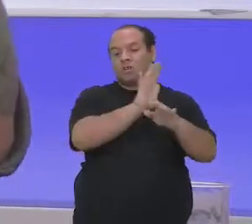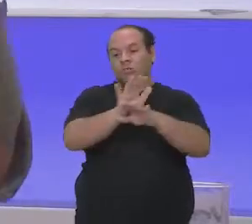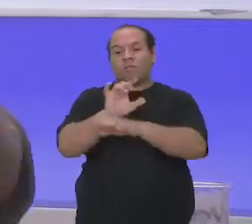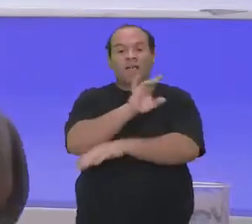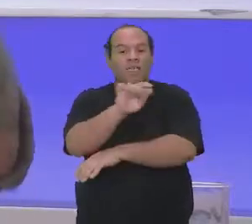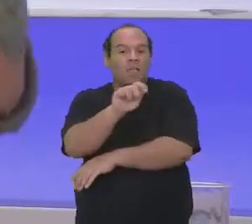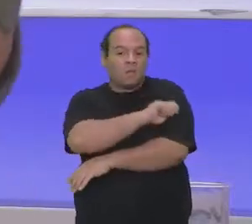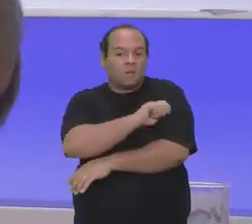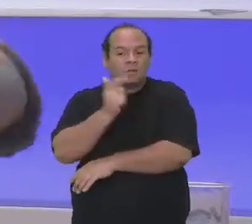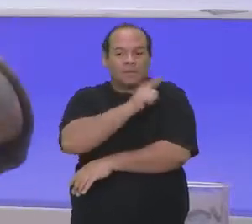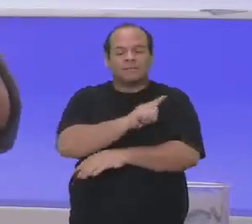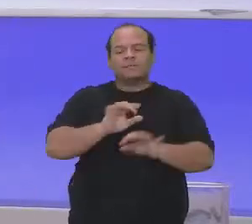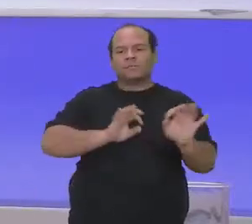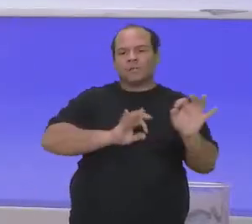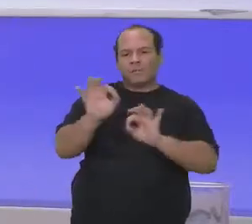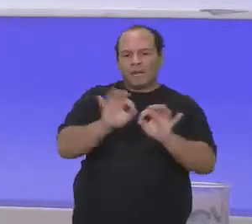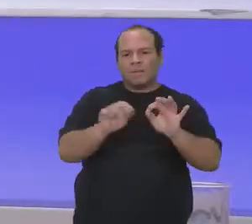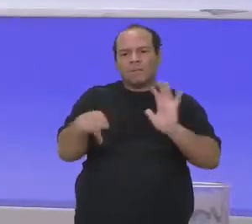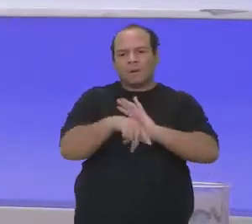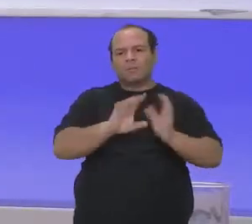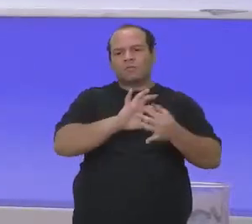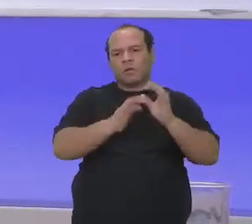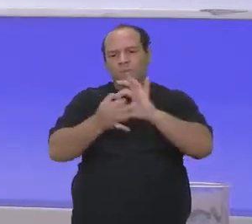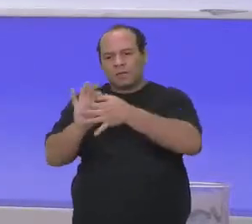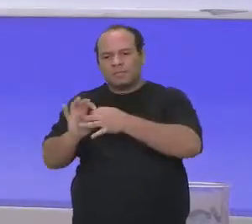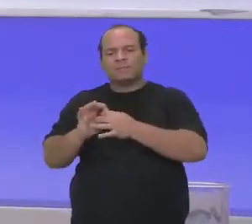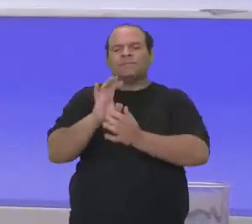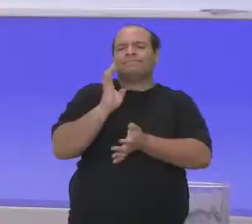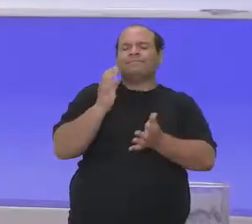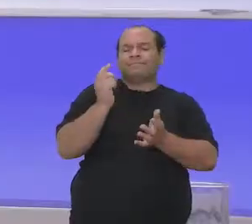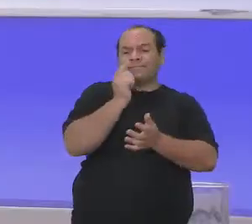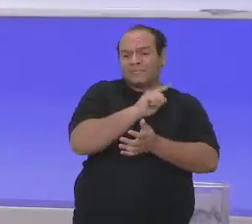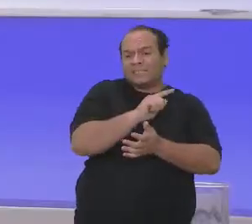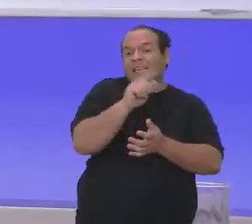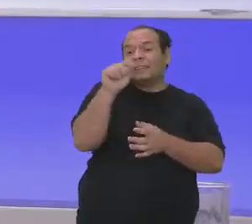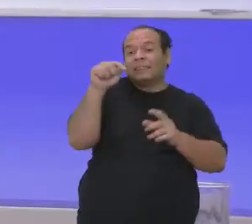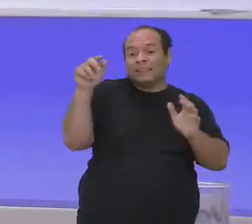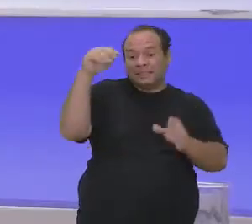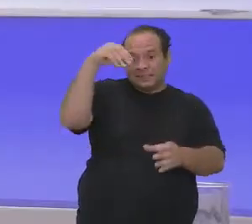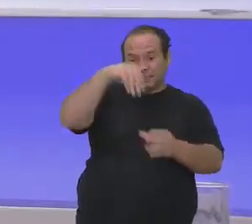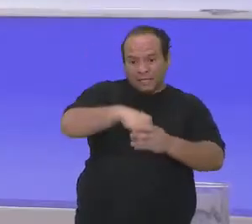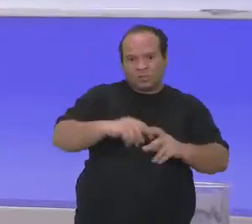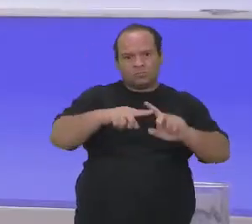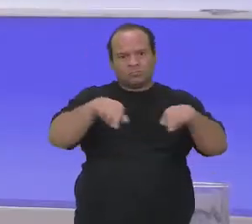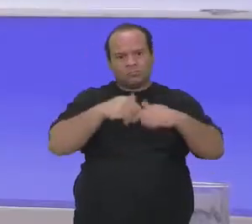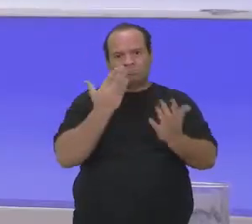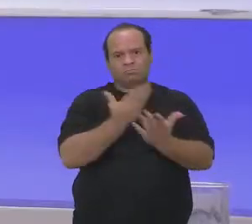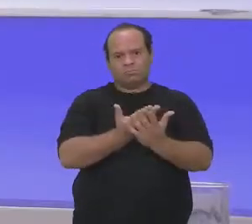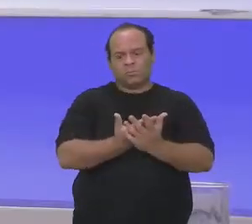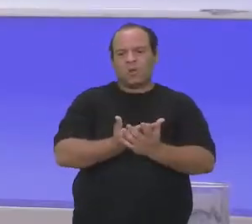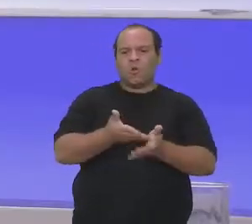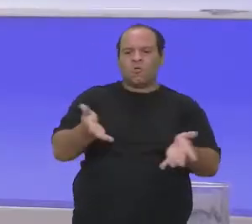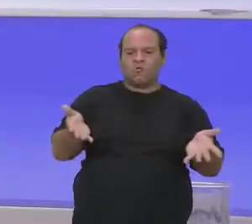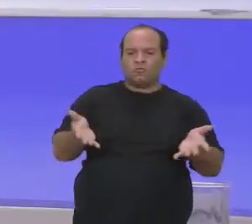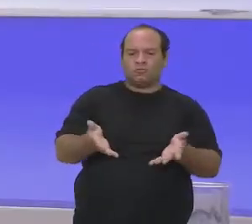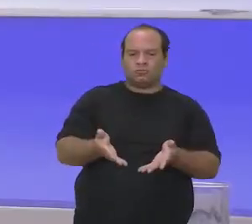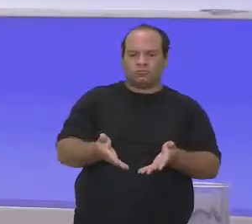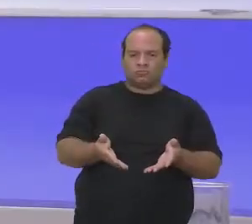alunos e usar os materiais da Olimpíada, fazer os jogos e essas dinâmicas em sala de aula. Poxa, a gente não tem,